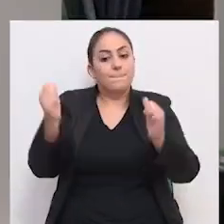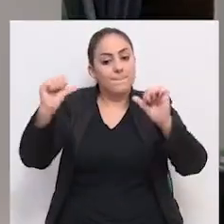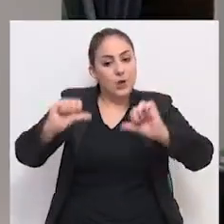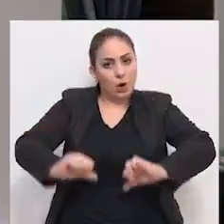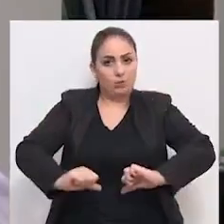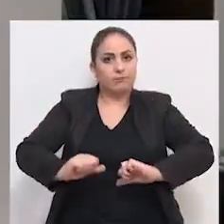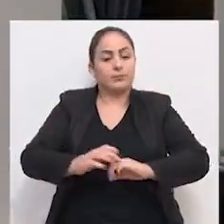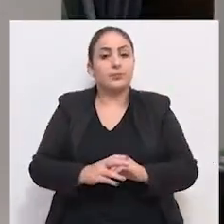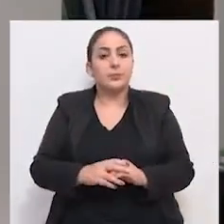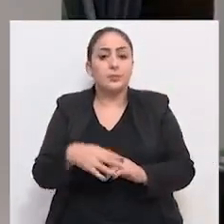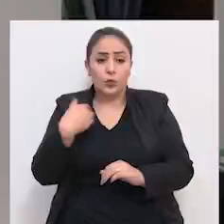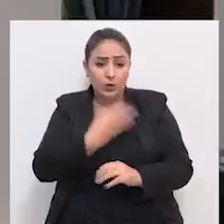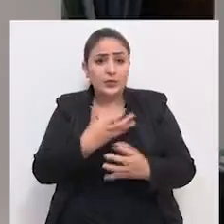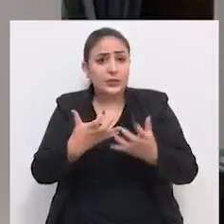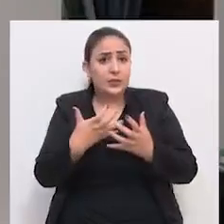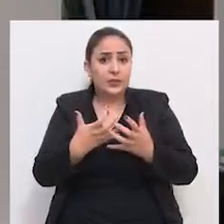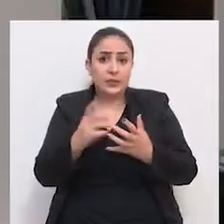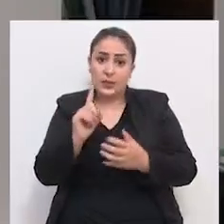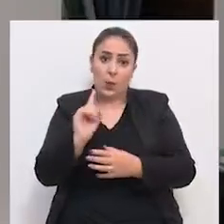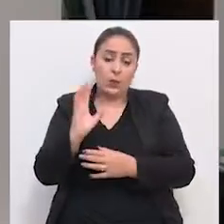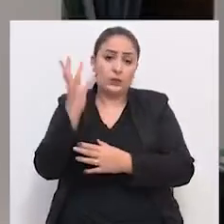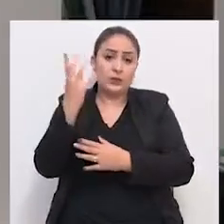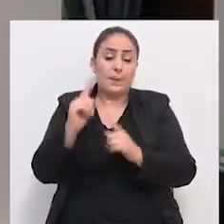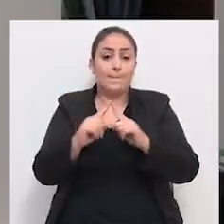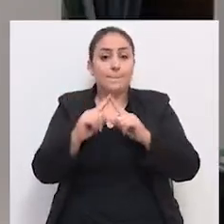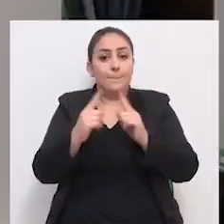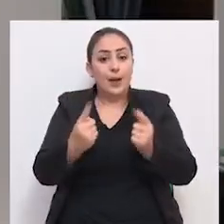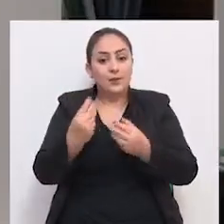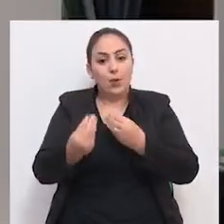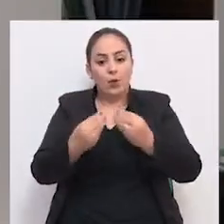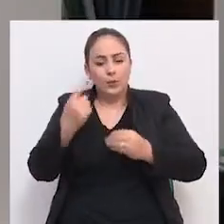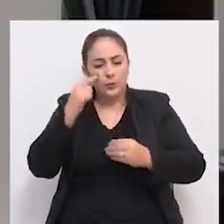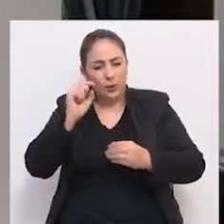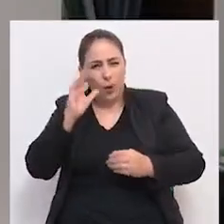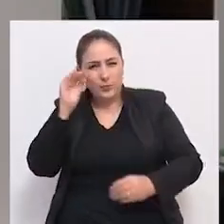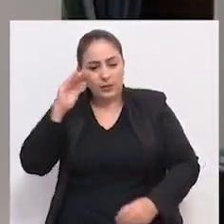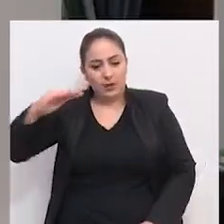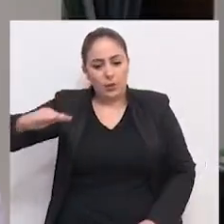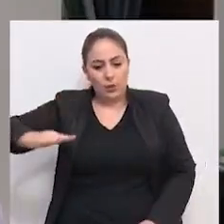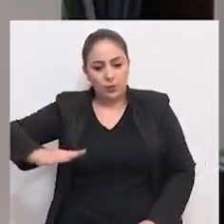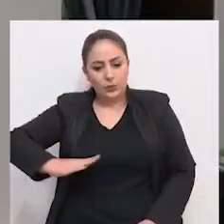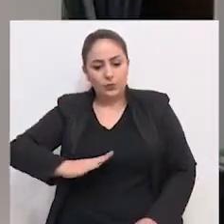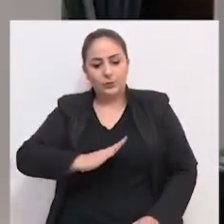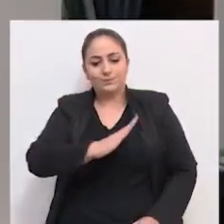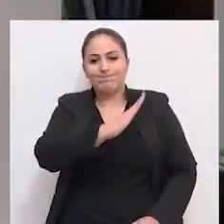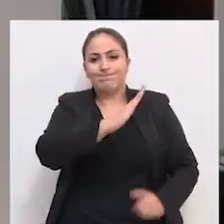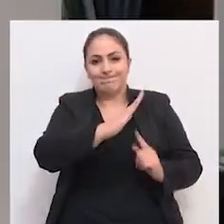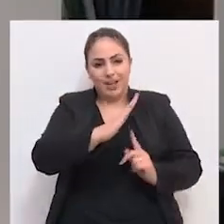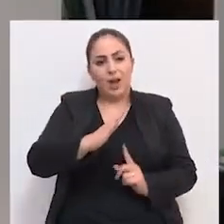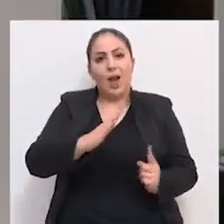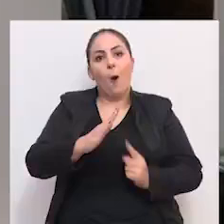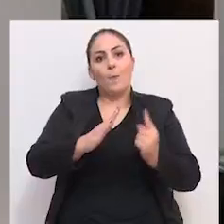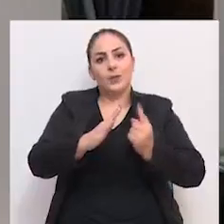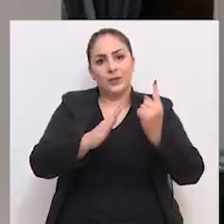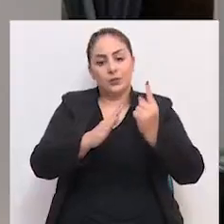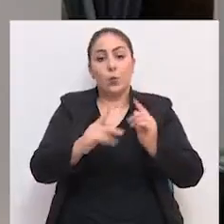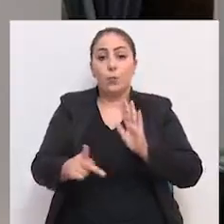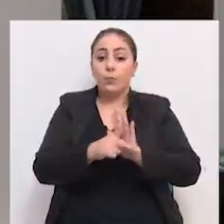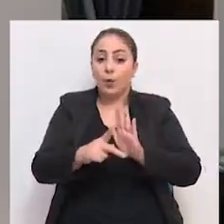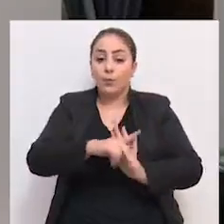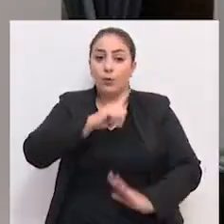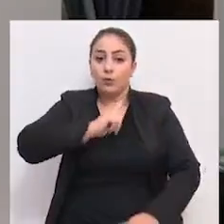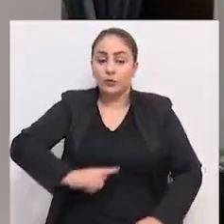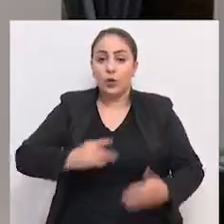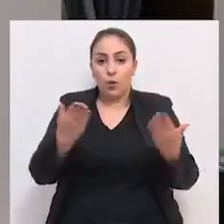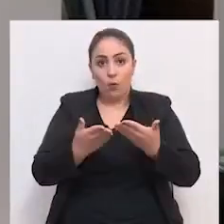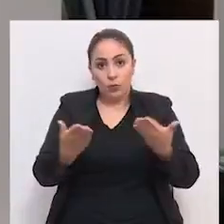piora. Nós queríamos que isso não acontecesse, mas a curva que nós estamos observando, isso está aumentando. O próprio